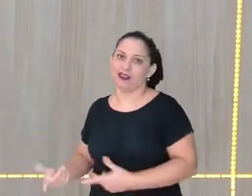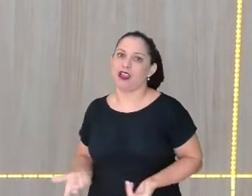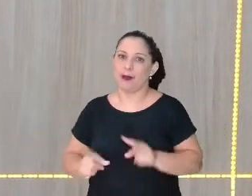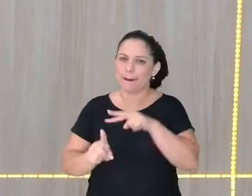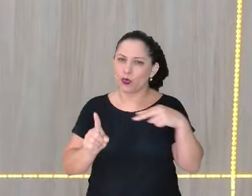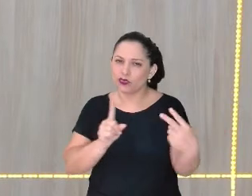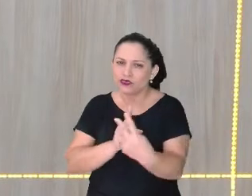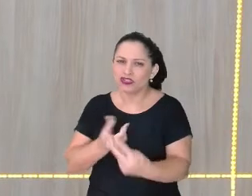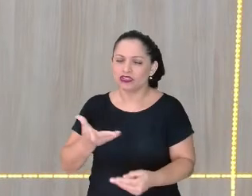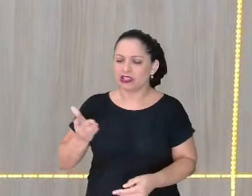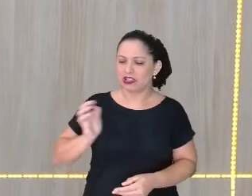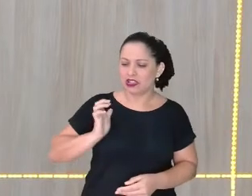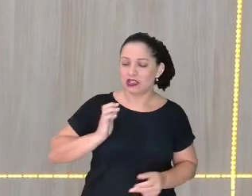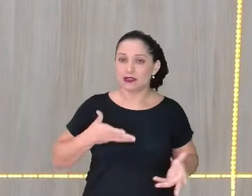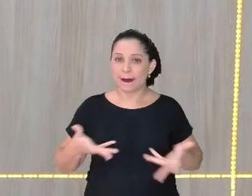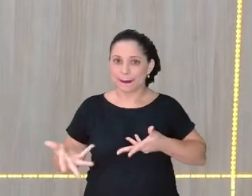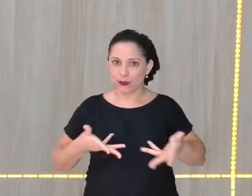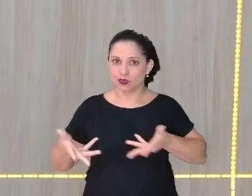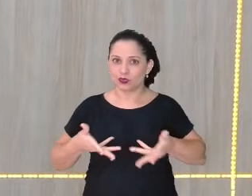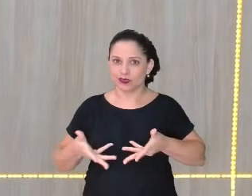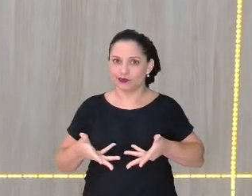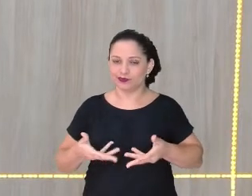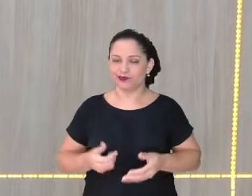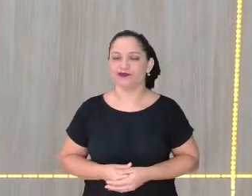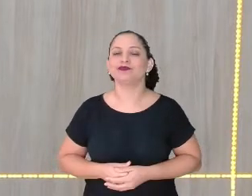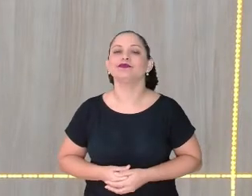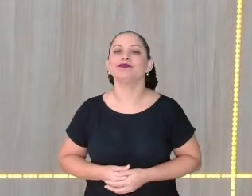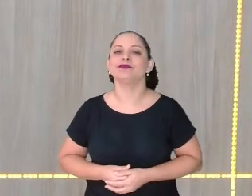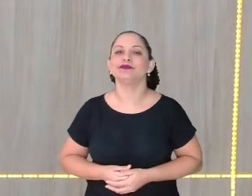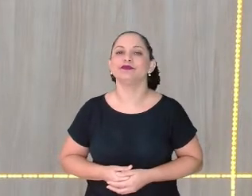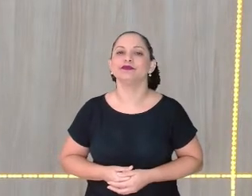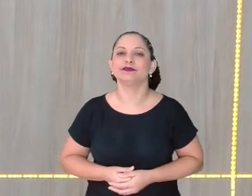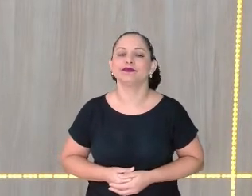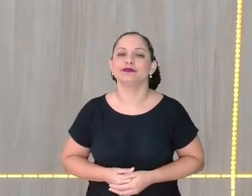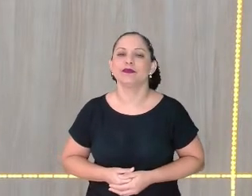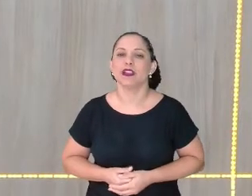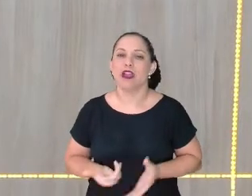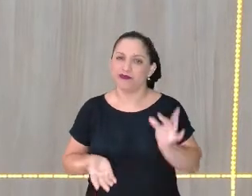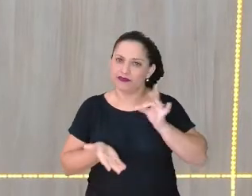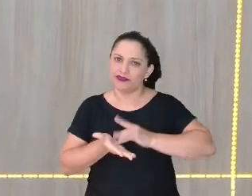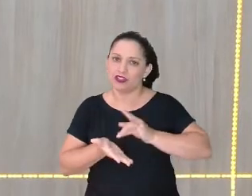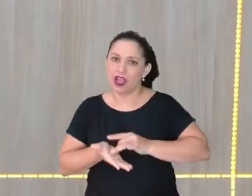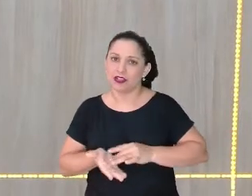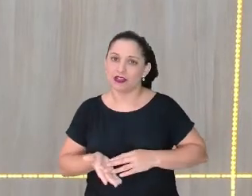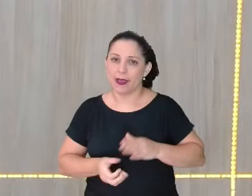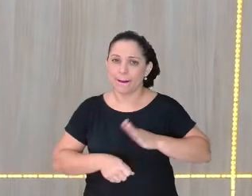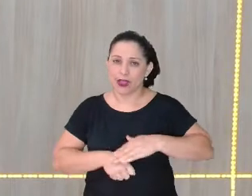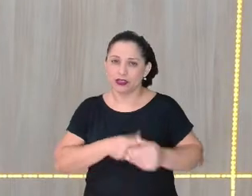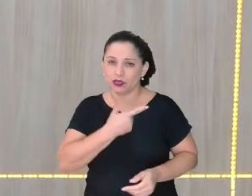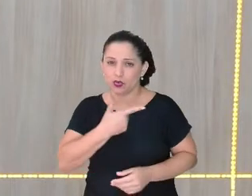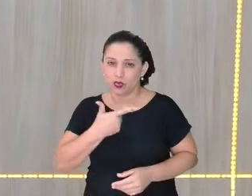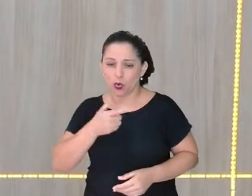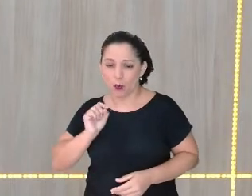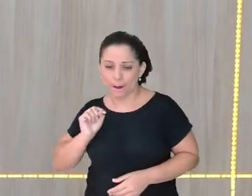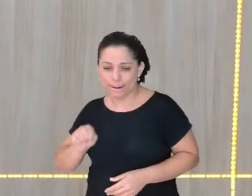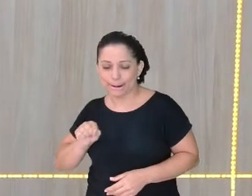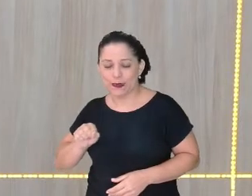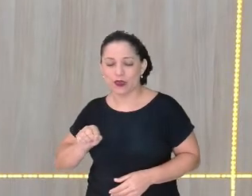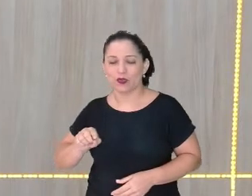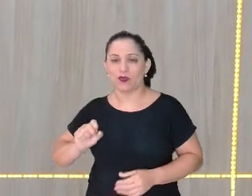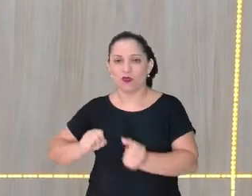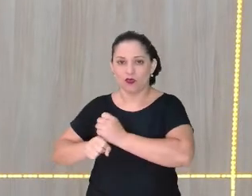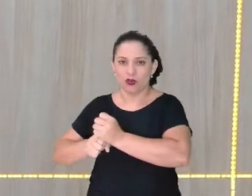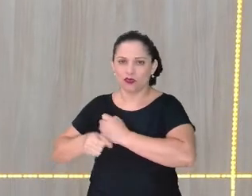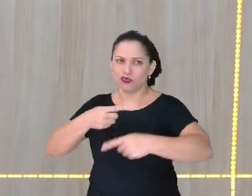ao mesmo tempo, tá certo? Então, é lógico que há 2000 anos atrás não existia tecnologia como